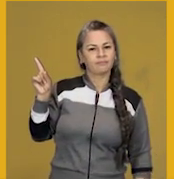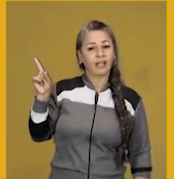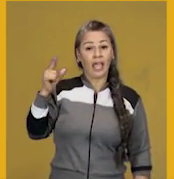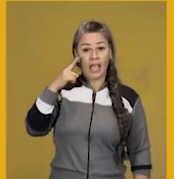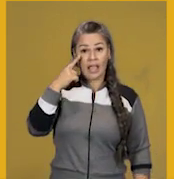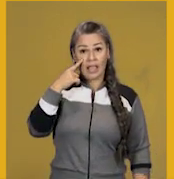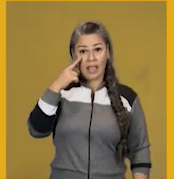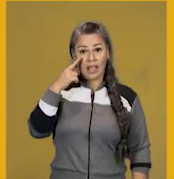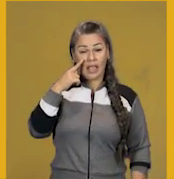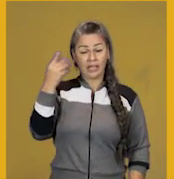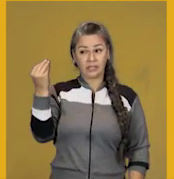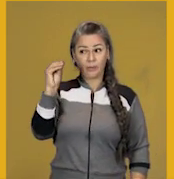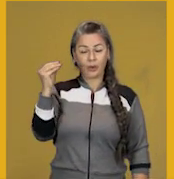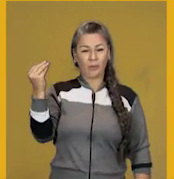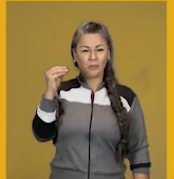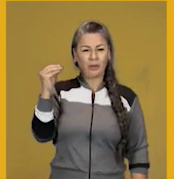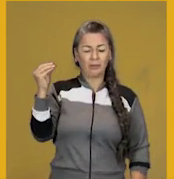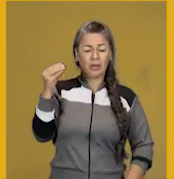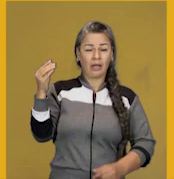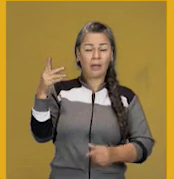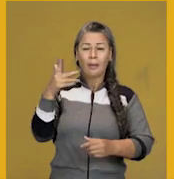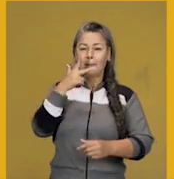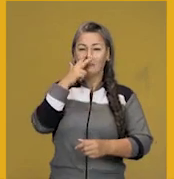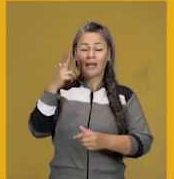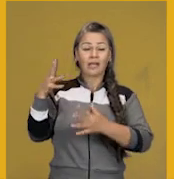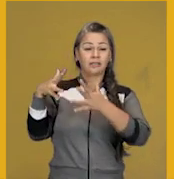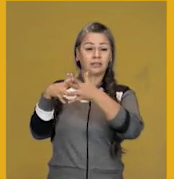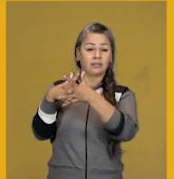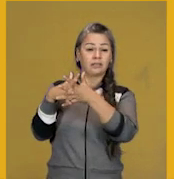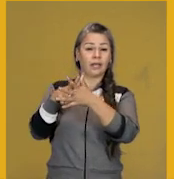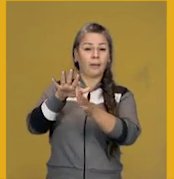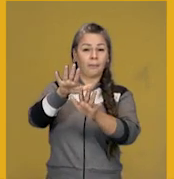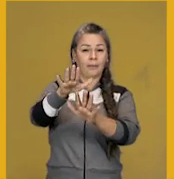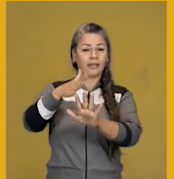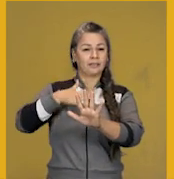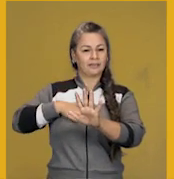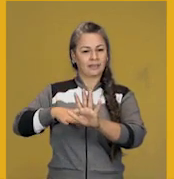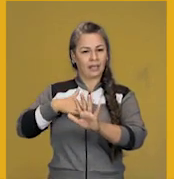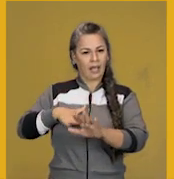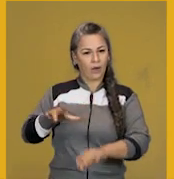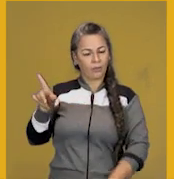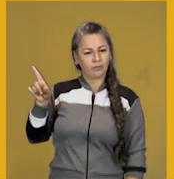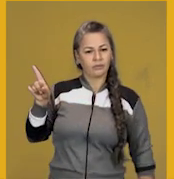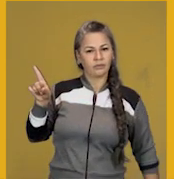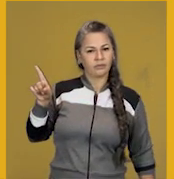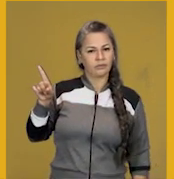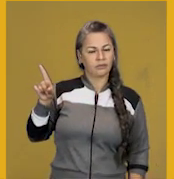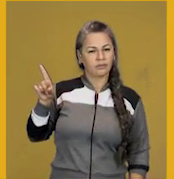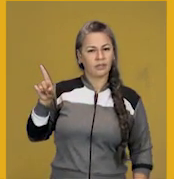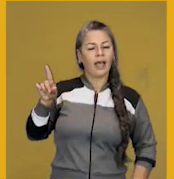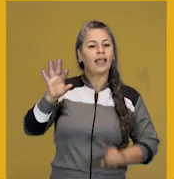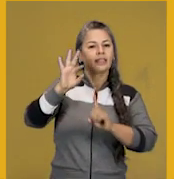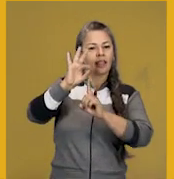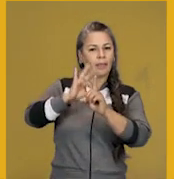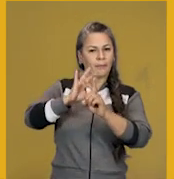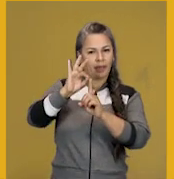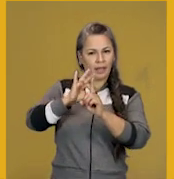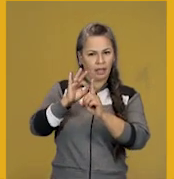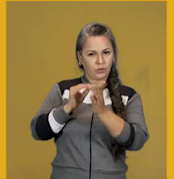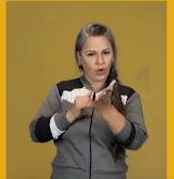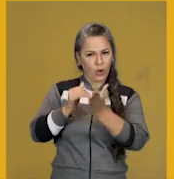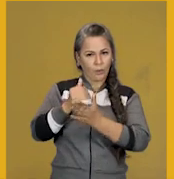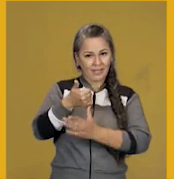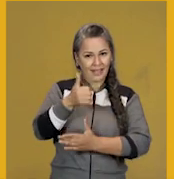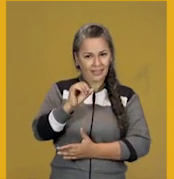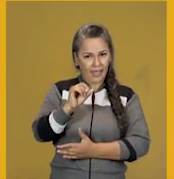gente pode começar a nos perder na hora de fazer as anotações. A primeira coisa foram as temperaturas iniciais.